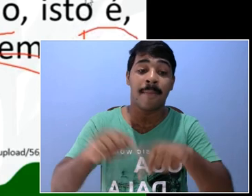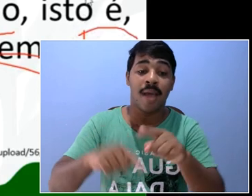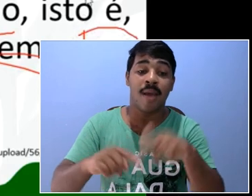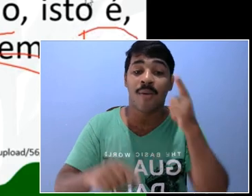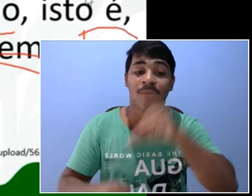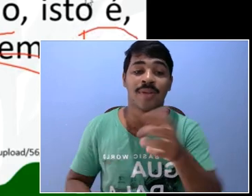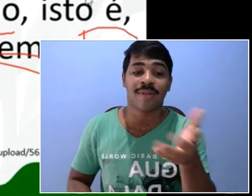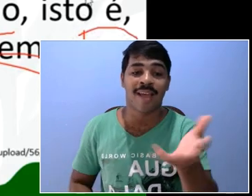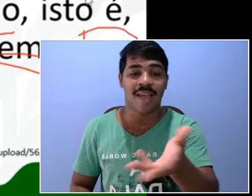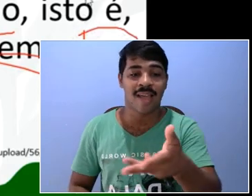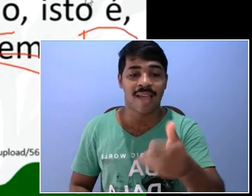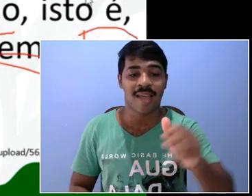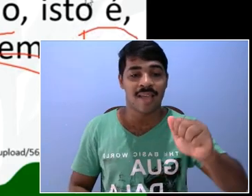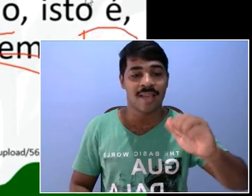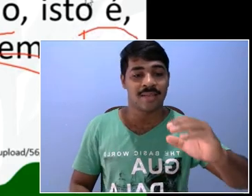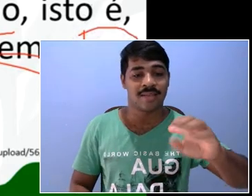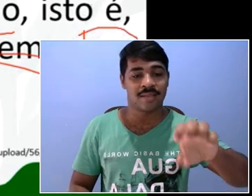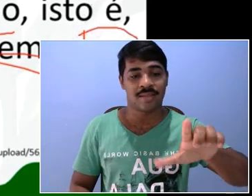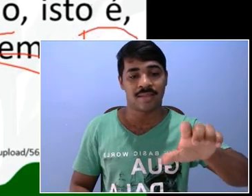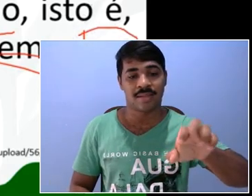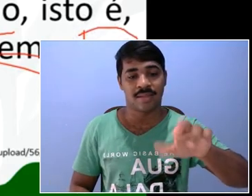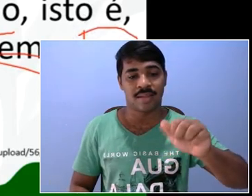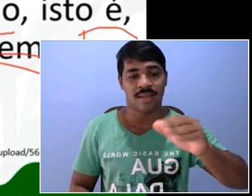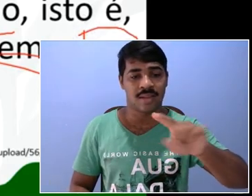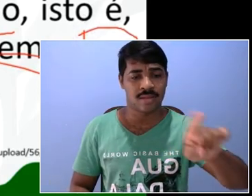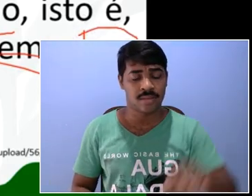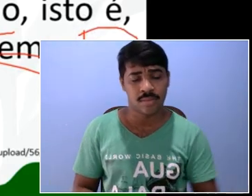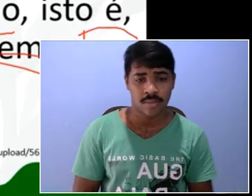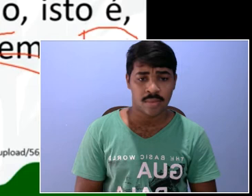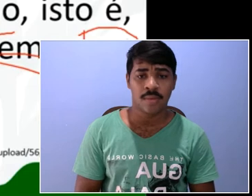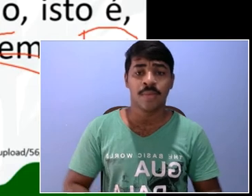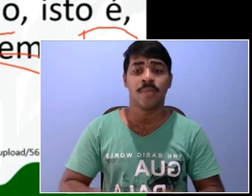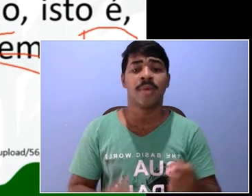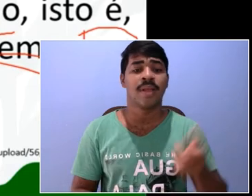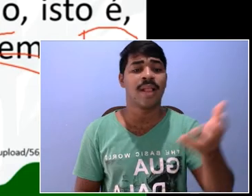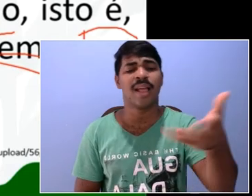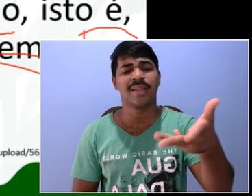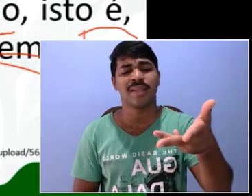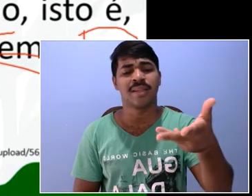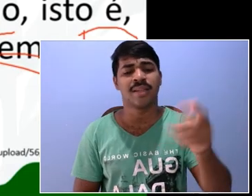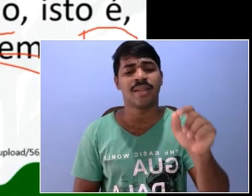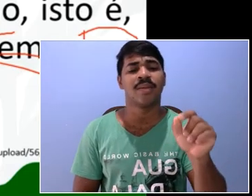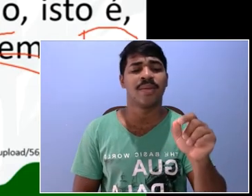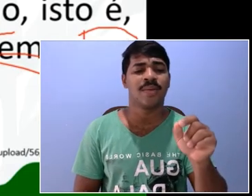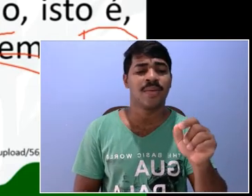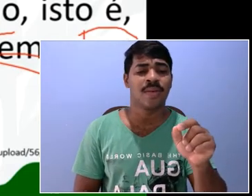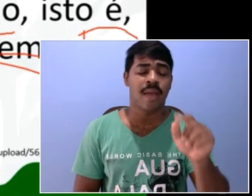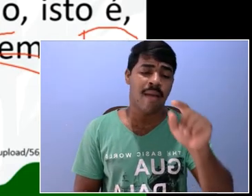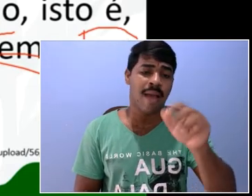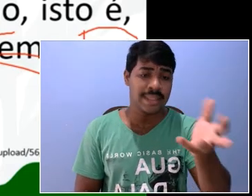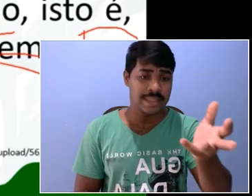de zero. E o que é aceleração aqui? É a mudança da velocidade ou da quantidade de movimento.